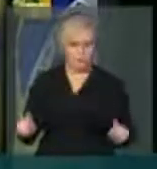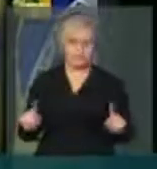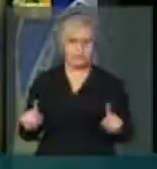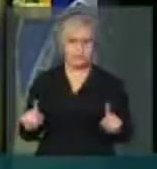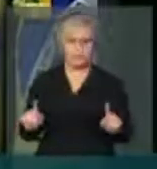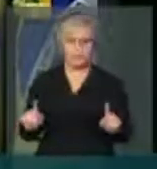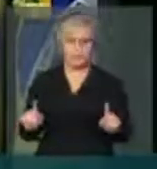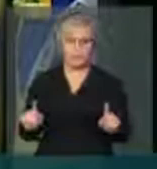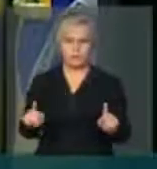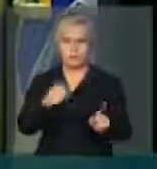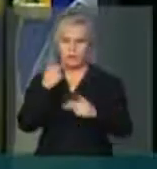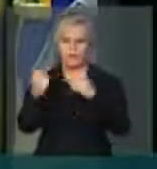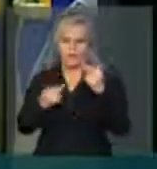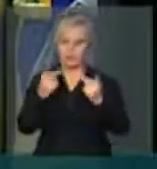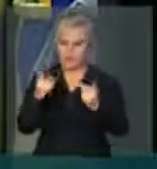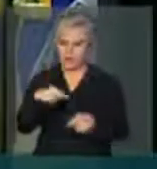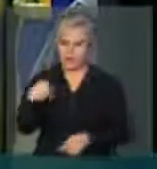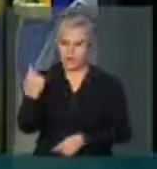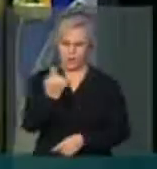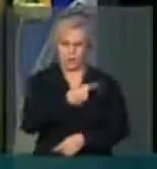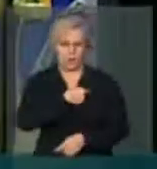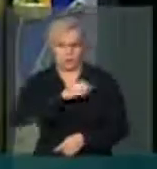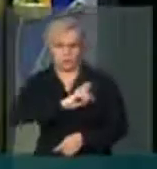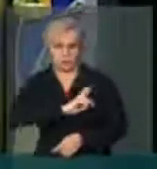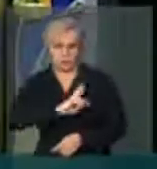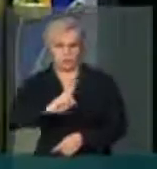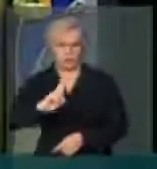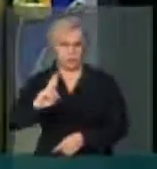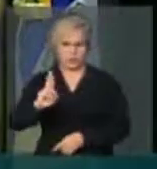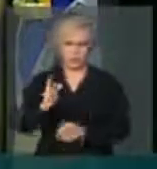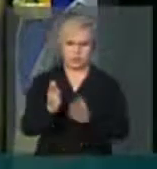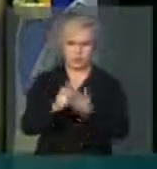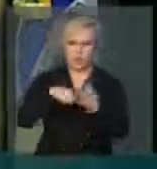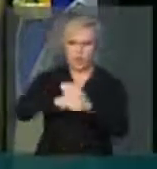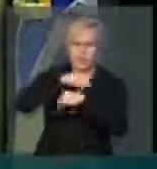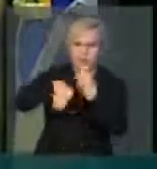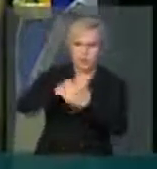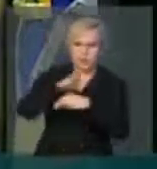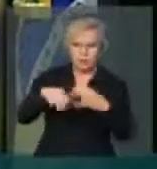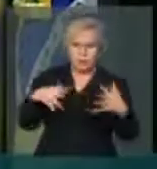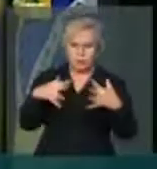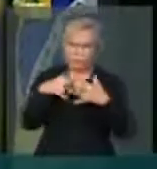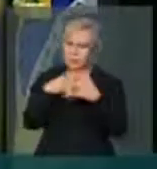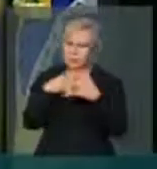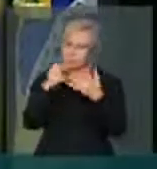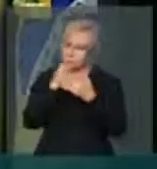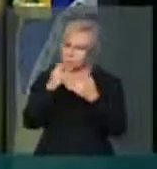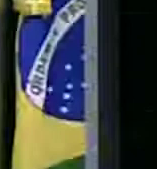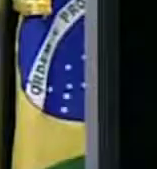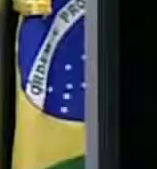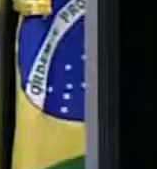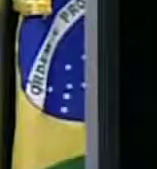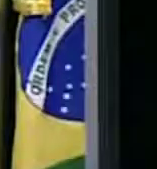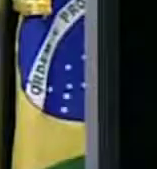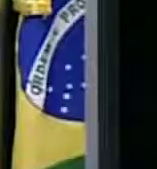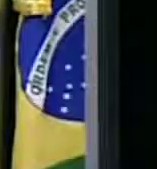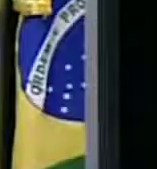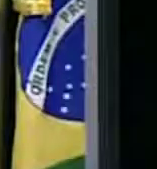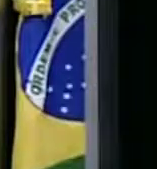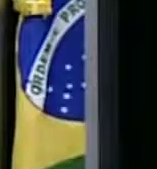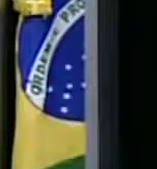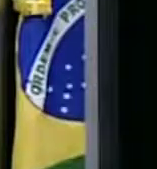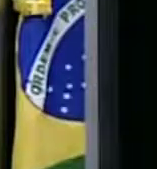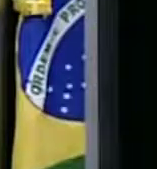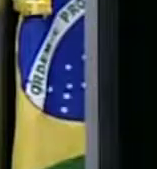Estado, dizerem que nós, religiosos, estamos misturando igreja e Estado. Nós, que temos origem